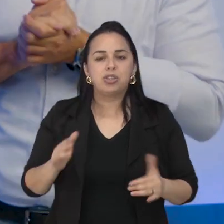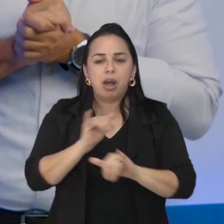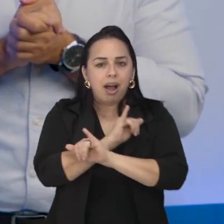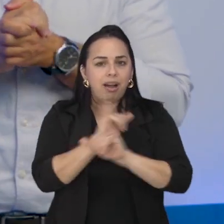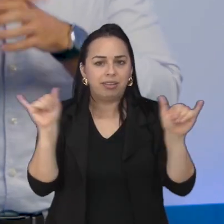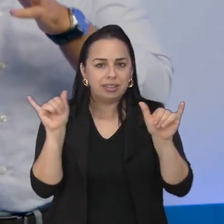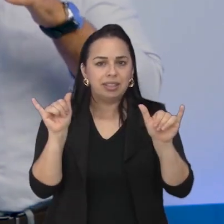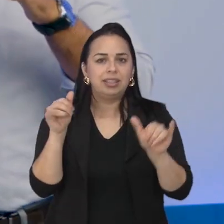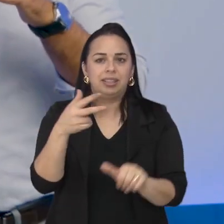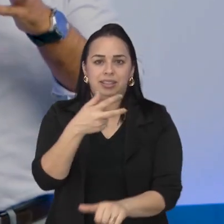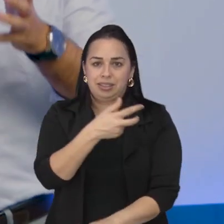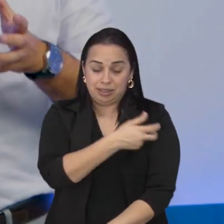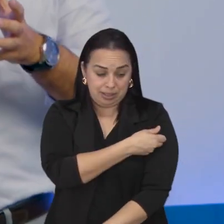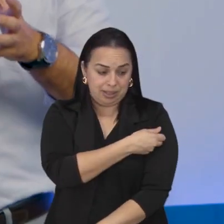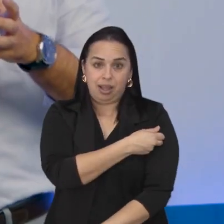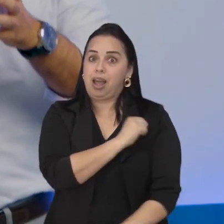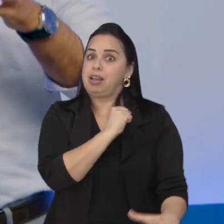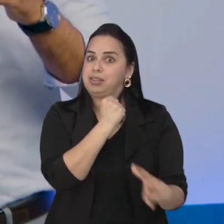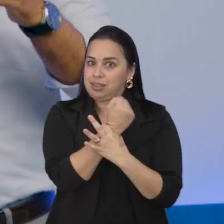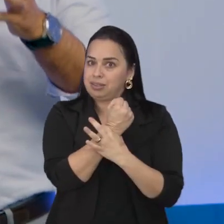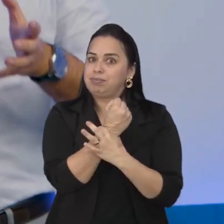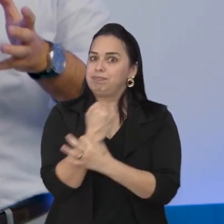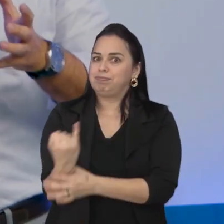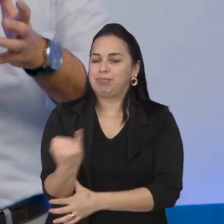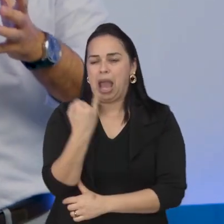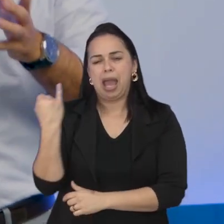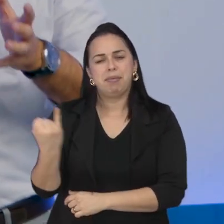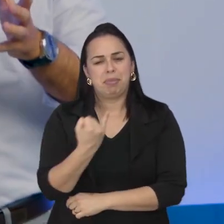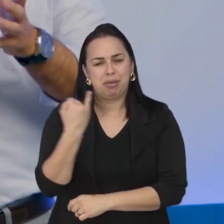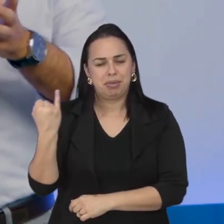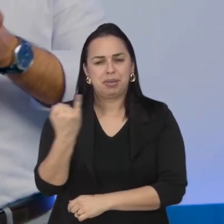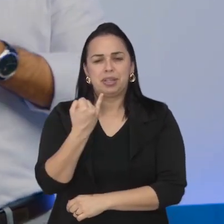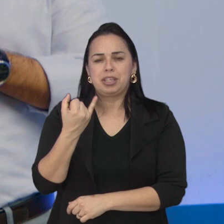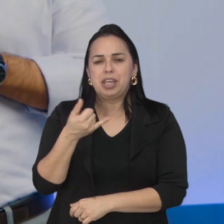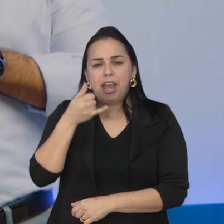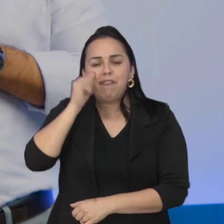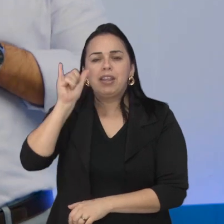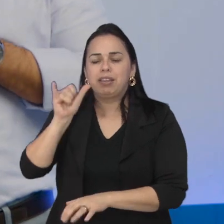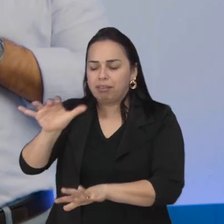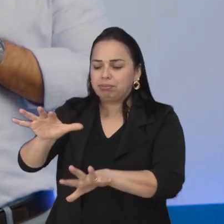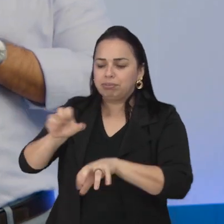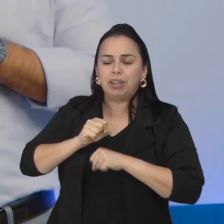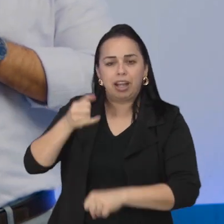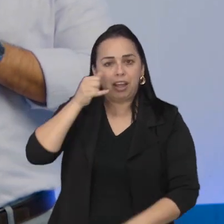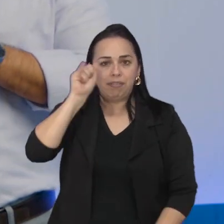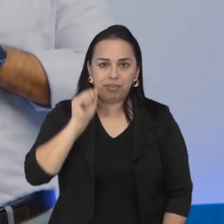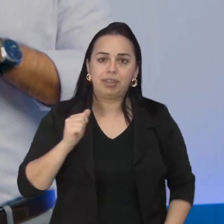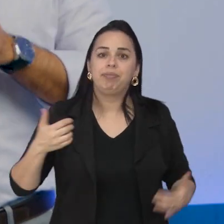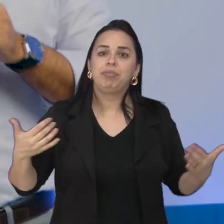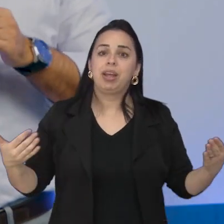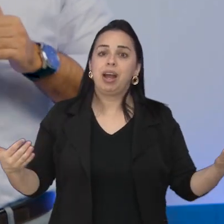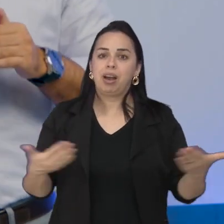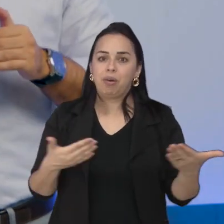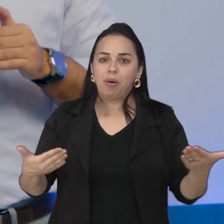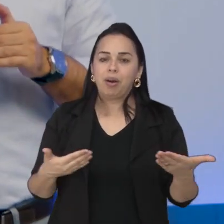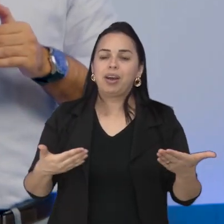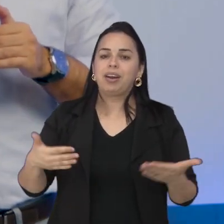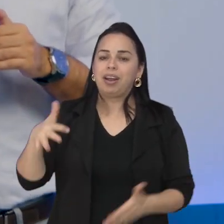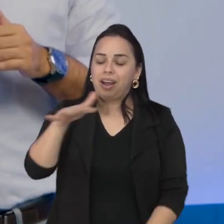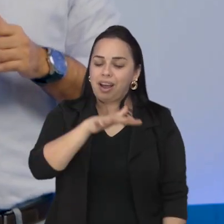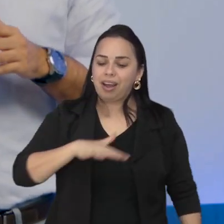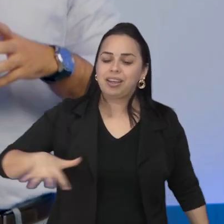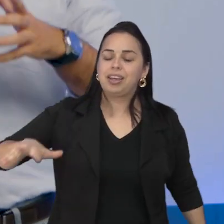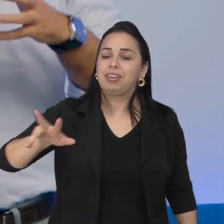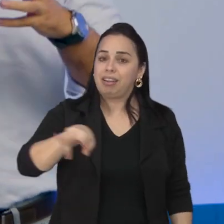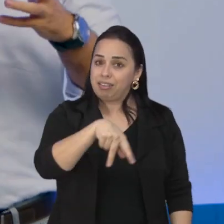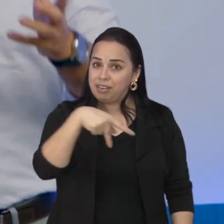Então, pessoal, só reforçando que as vacinas são seguras e fundamentais na prevenção de doenças. E ainda falando em vacinas, a